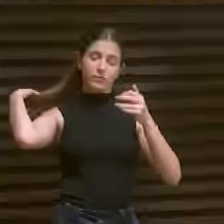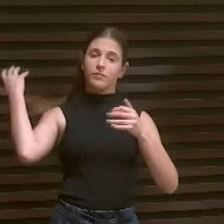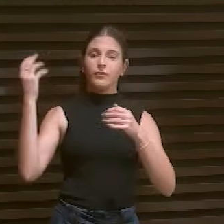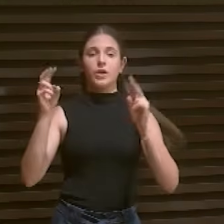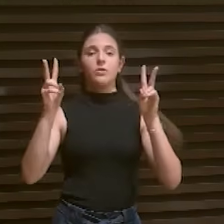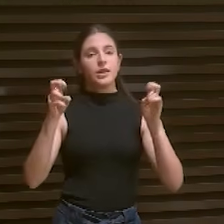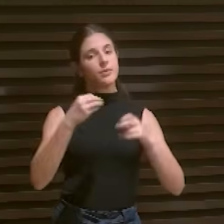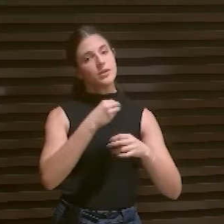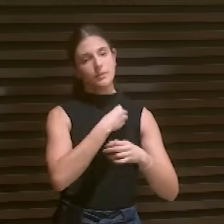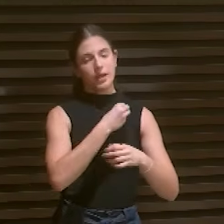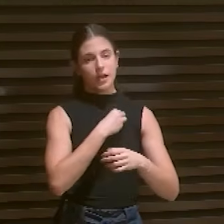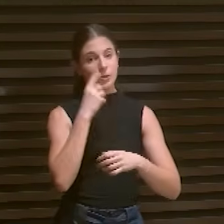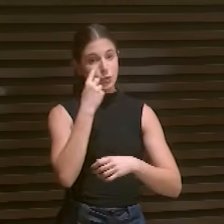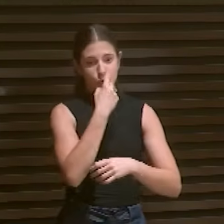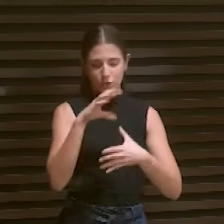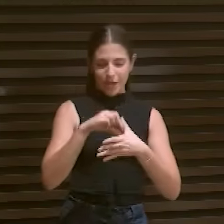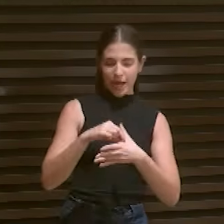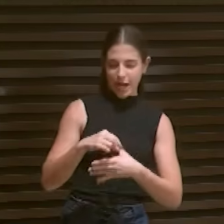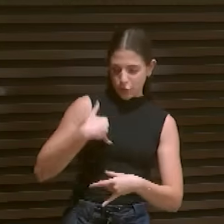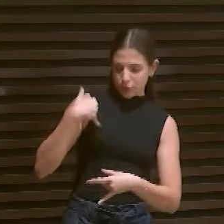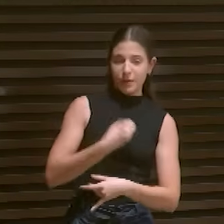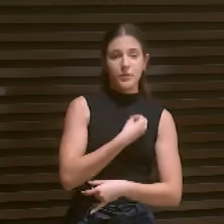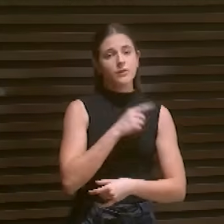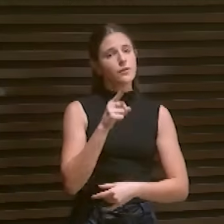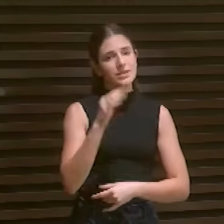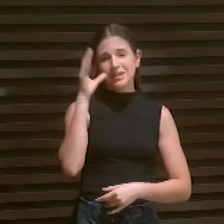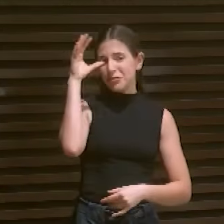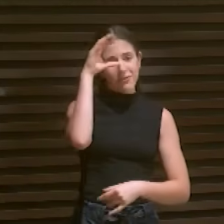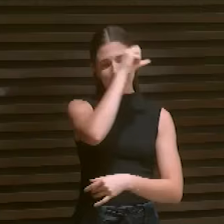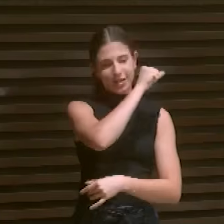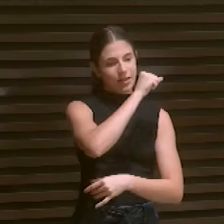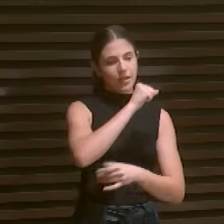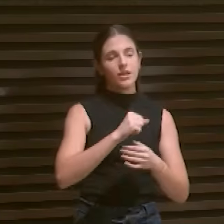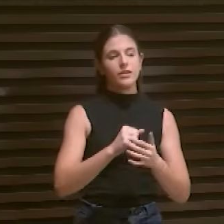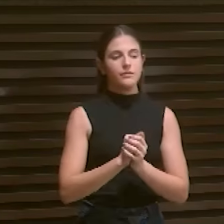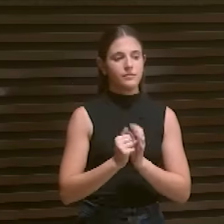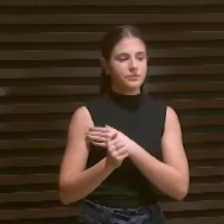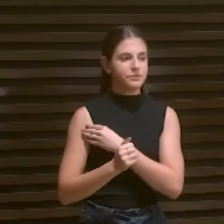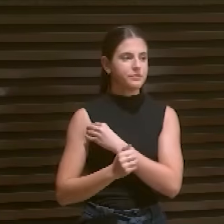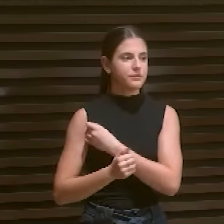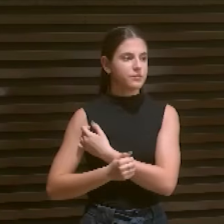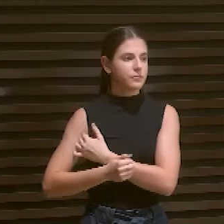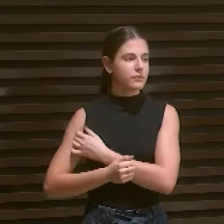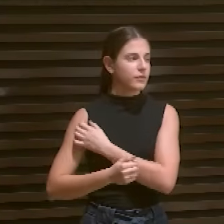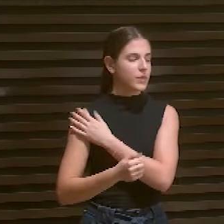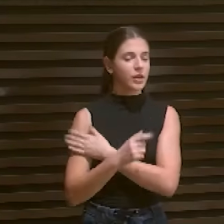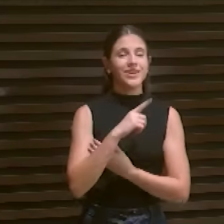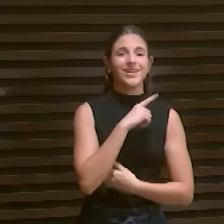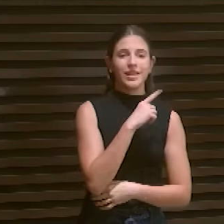dos olhos, soberba da vida. Você não vai entender isso, você não vai conseguir discernir que existe